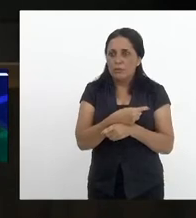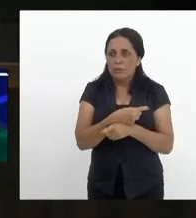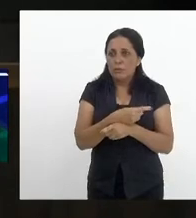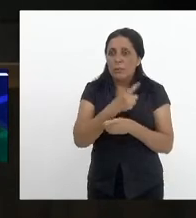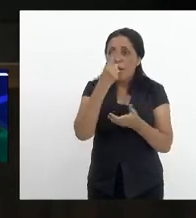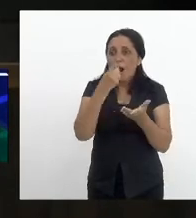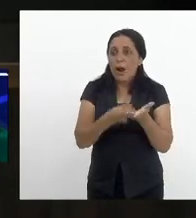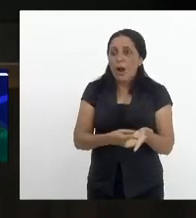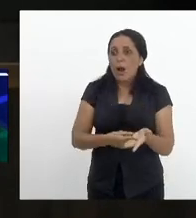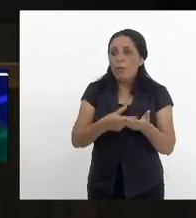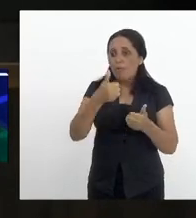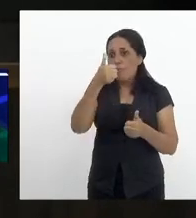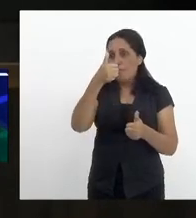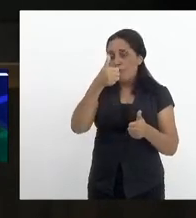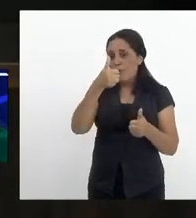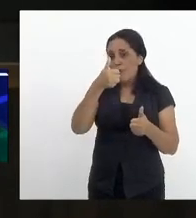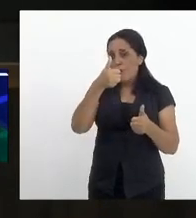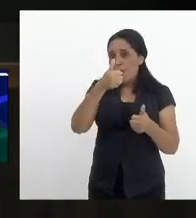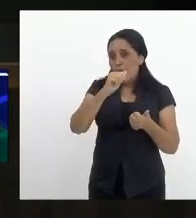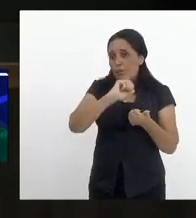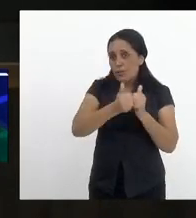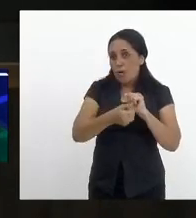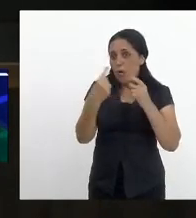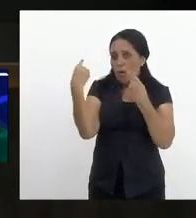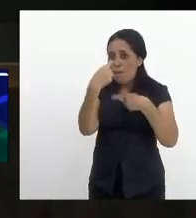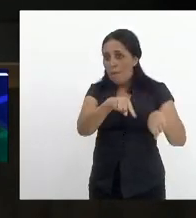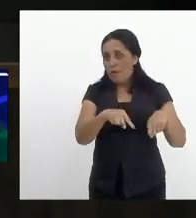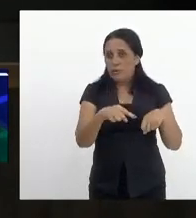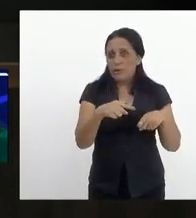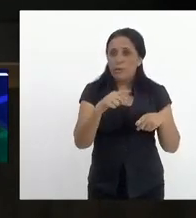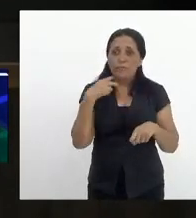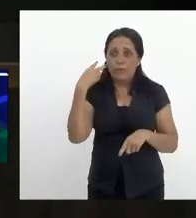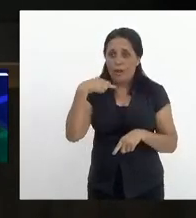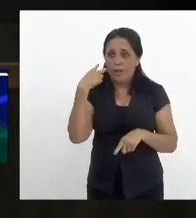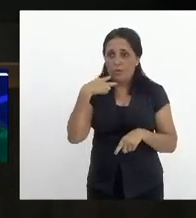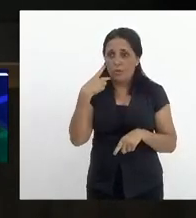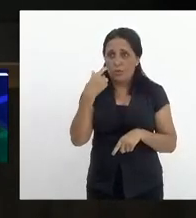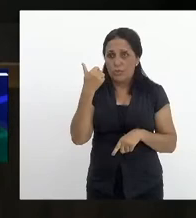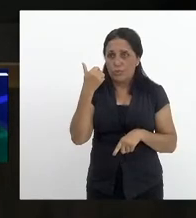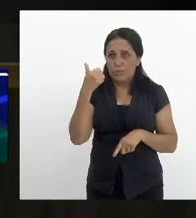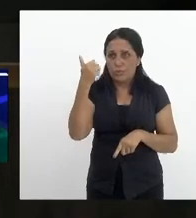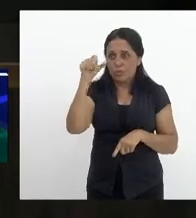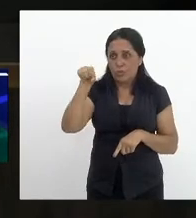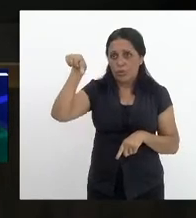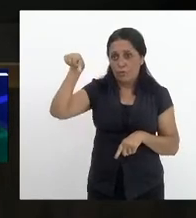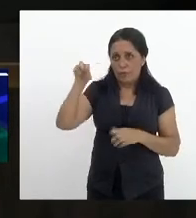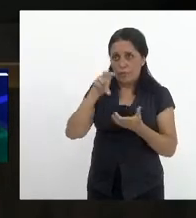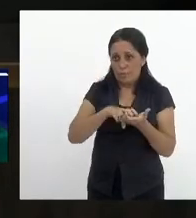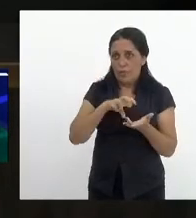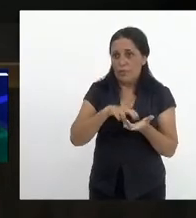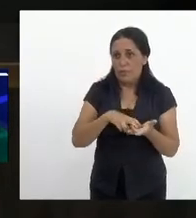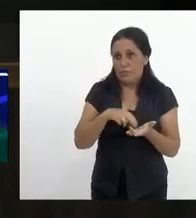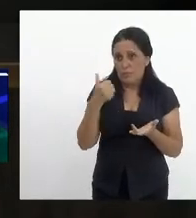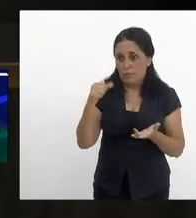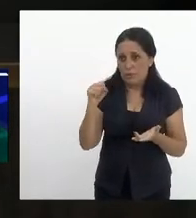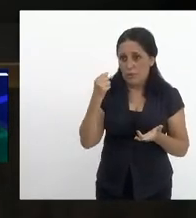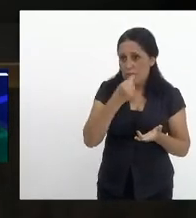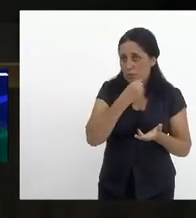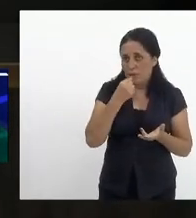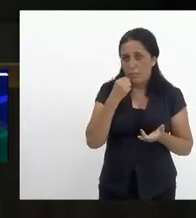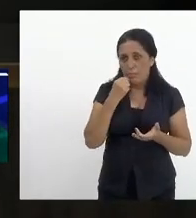Marcamos um futebol contra os vereadores. Na Gávea, dia 18, às 9 horas. Avisos de... 18 de